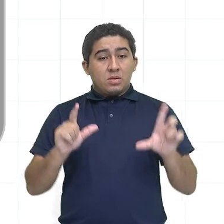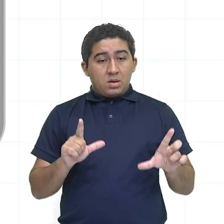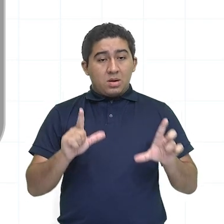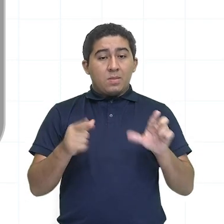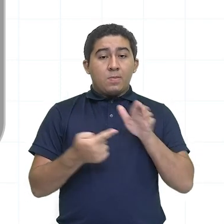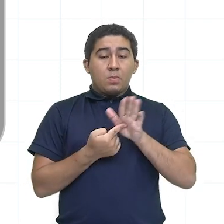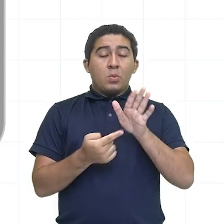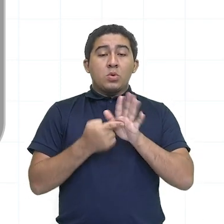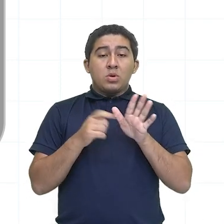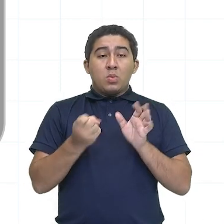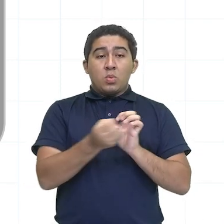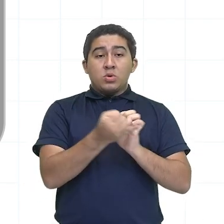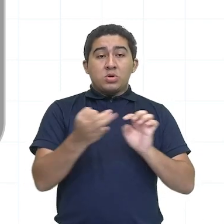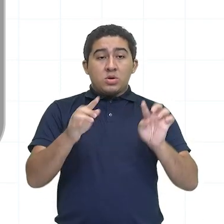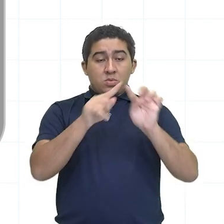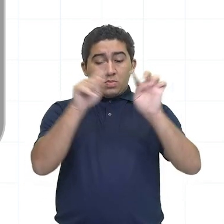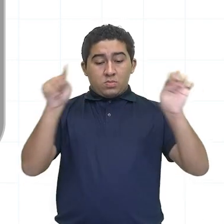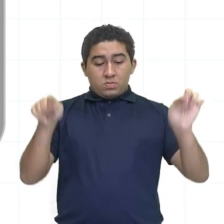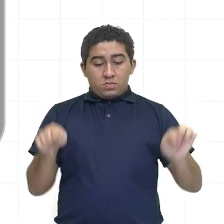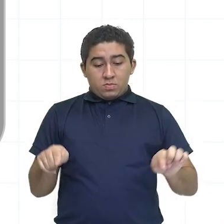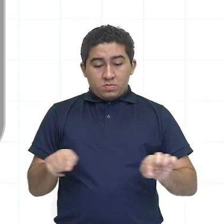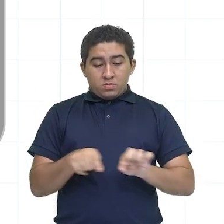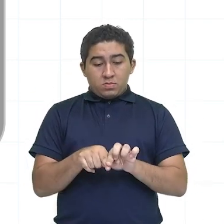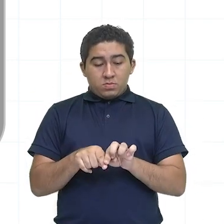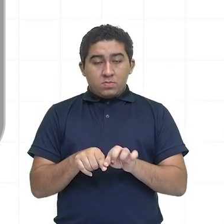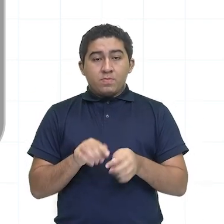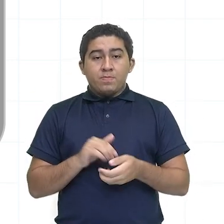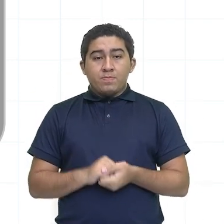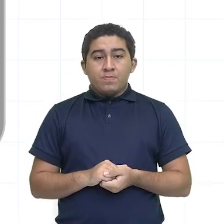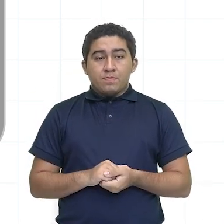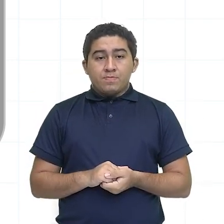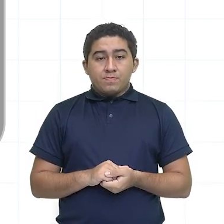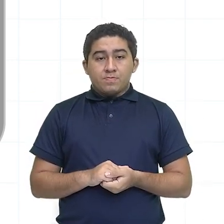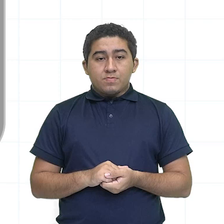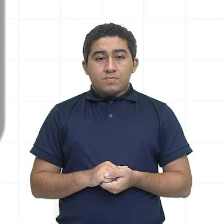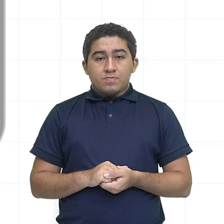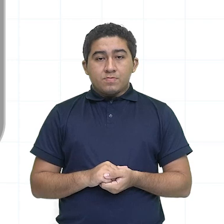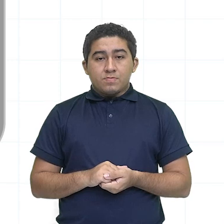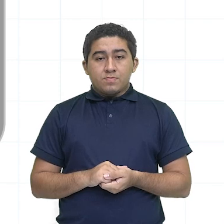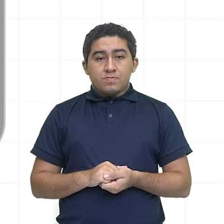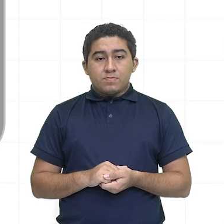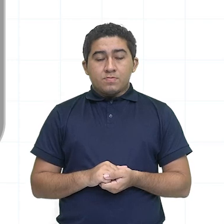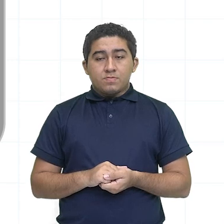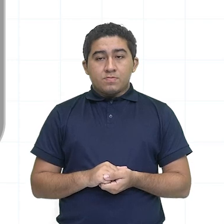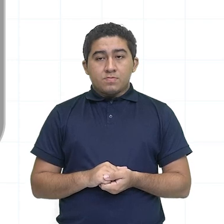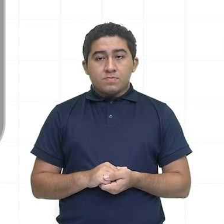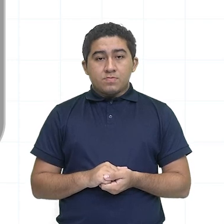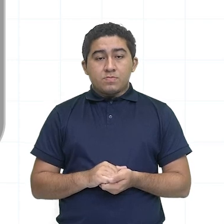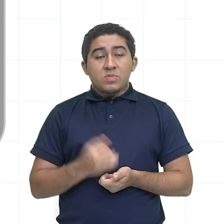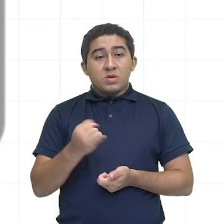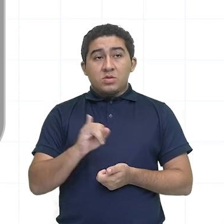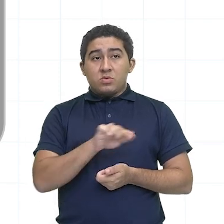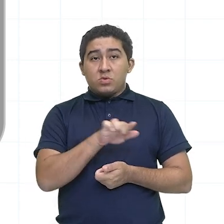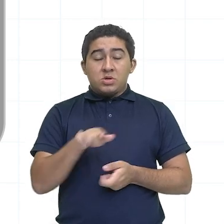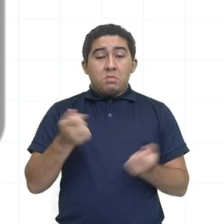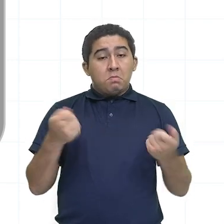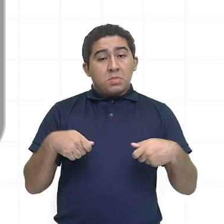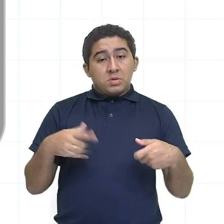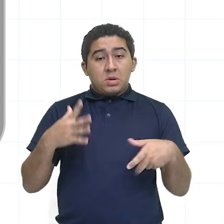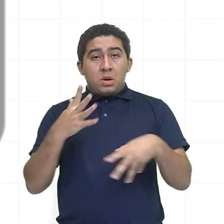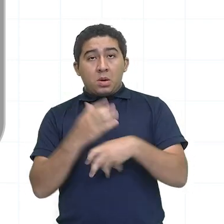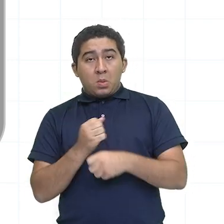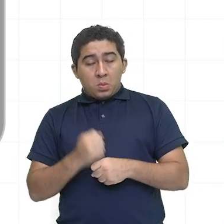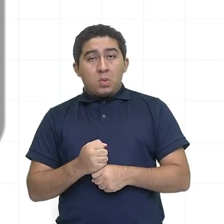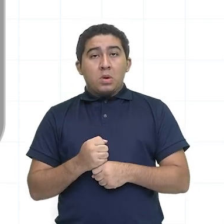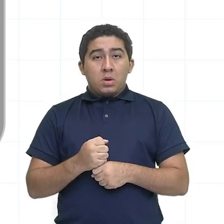ó, 350 metros, tá? Então, se você estiver aí precisando calcular as